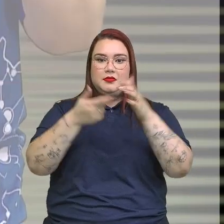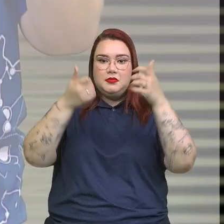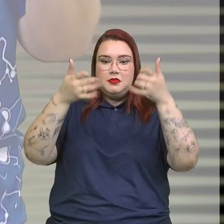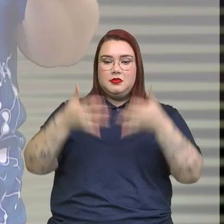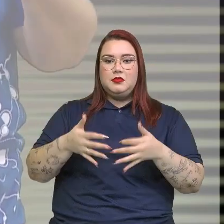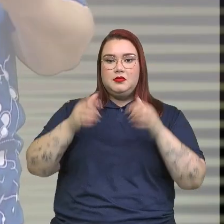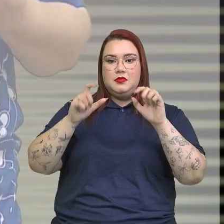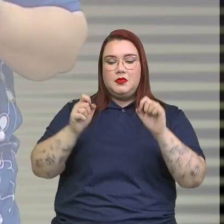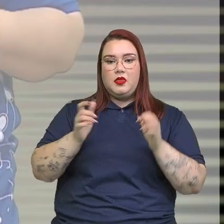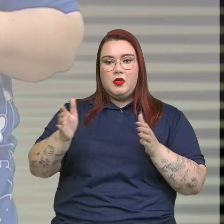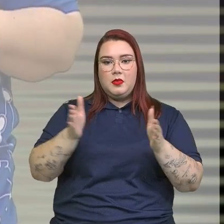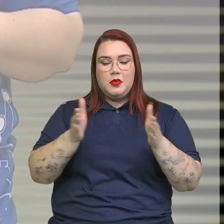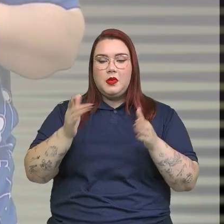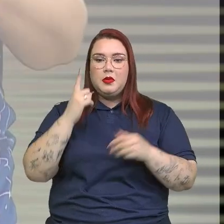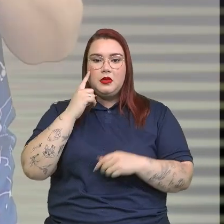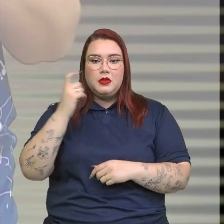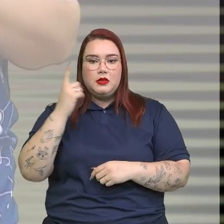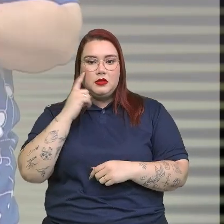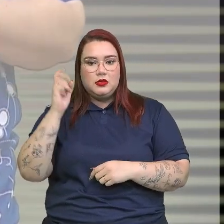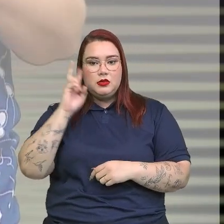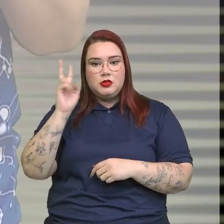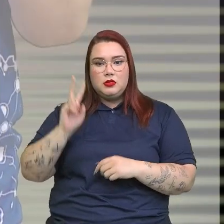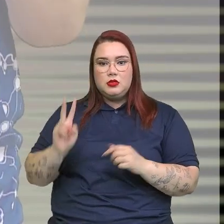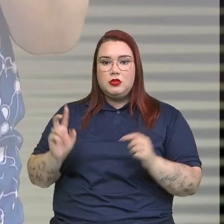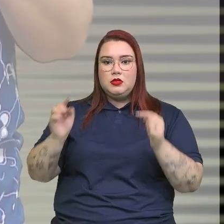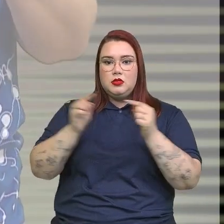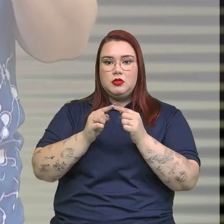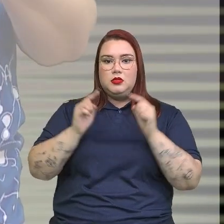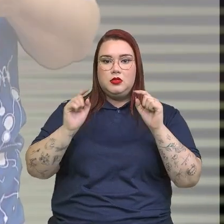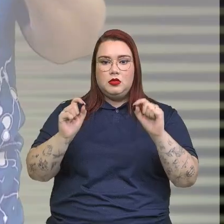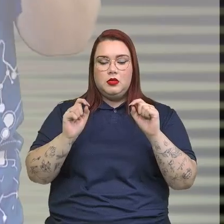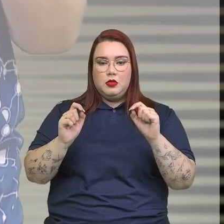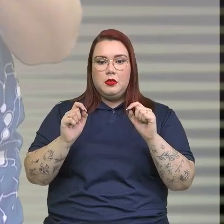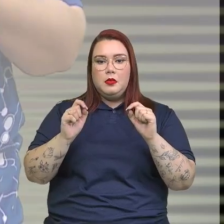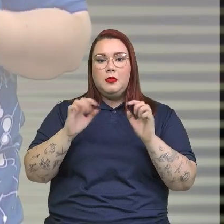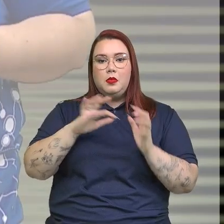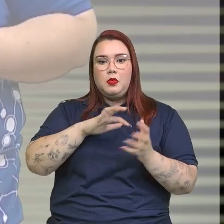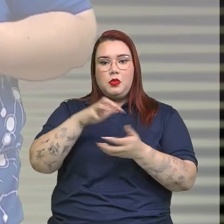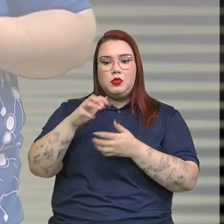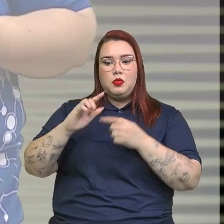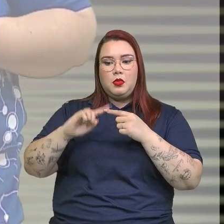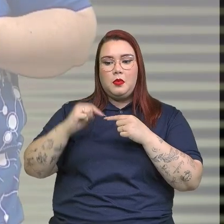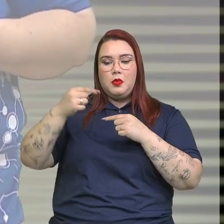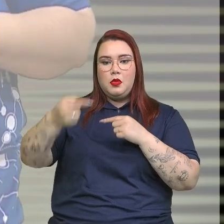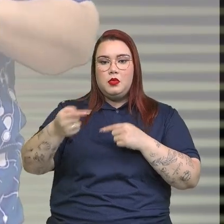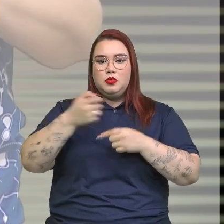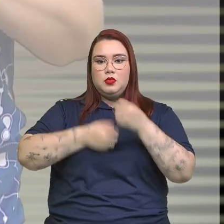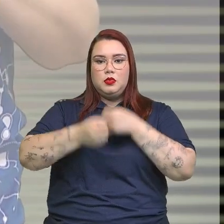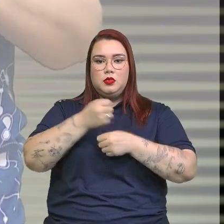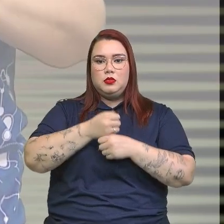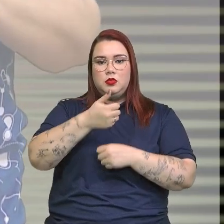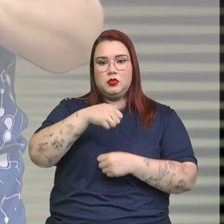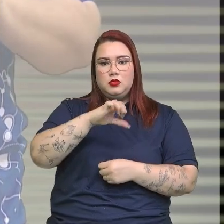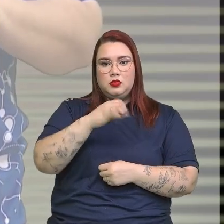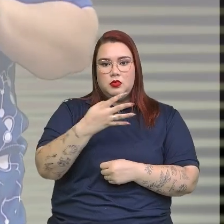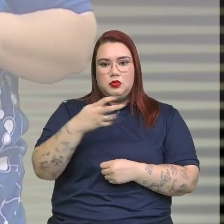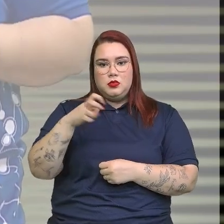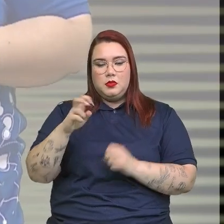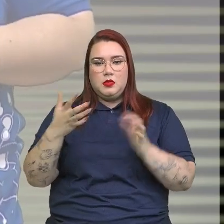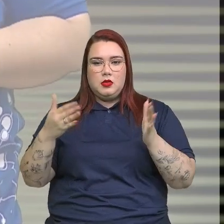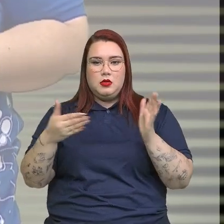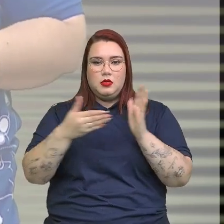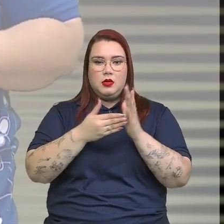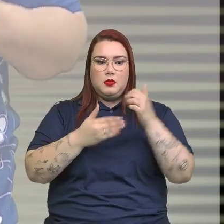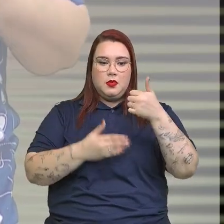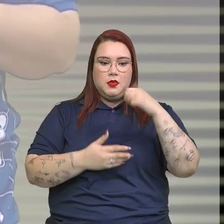sobre um período interessante, que é aí o mundo, né, pós ali 1945 e mais ou menos até ali os